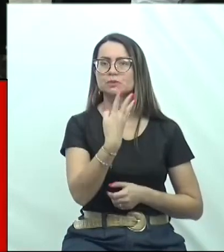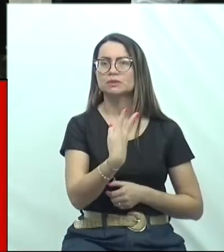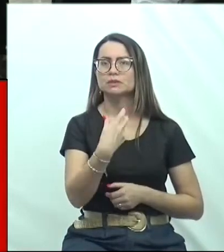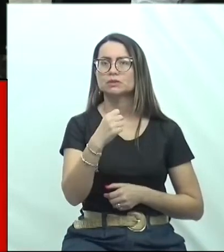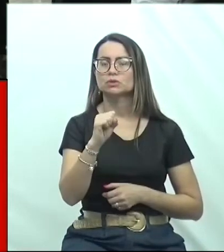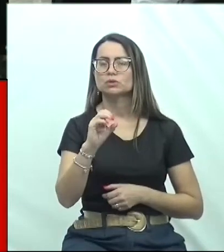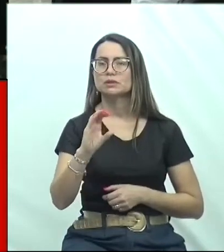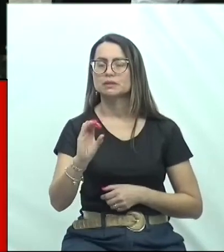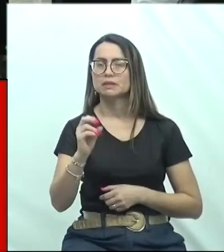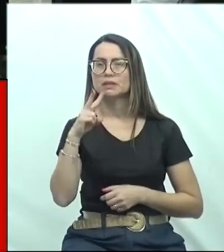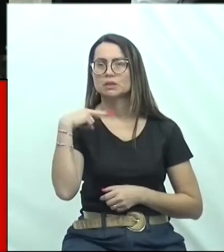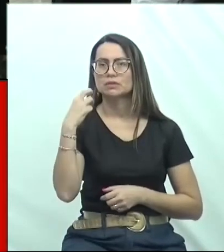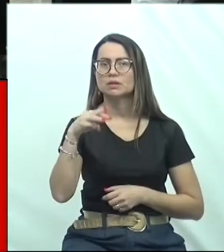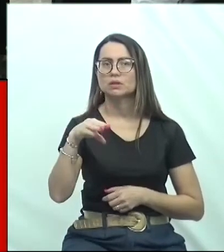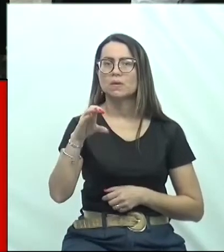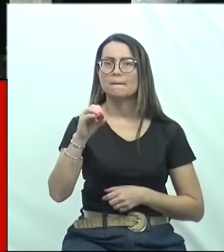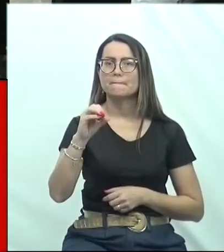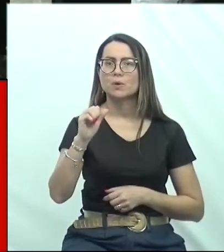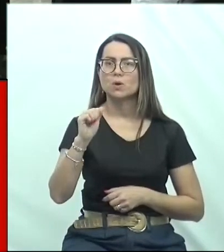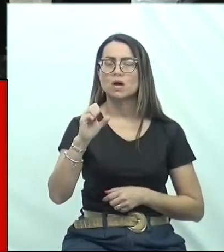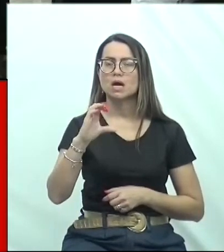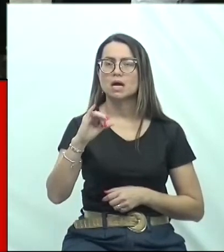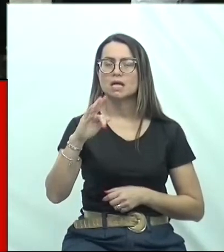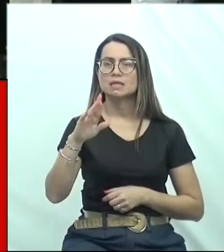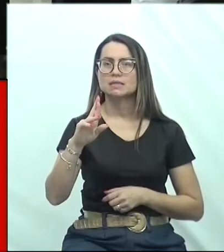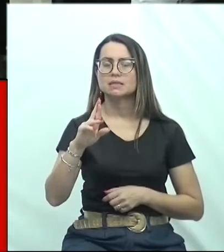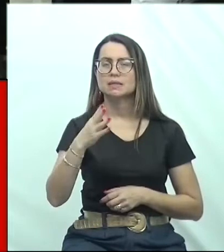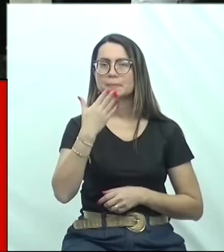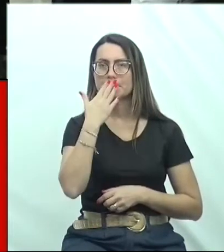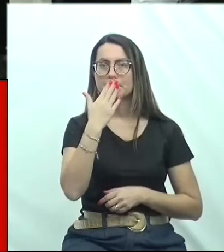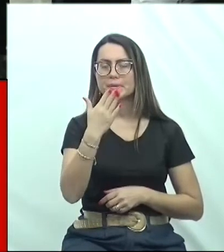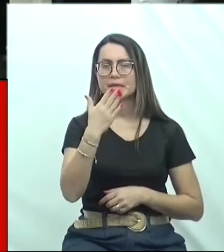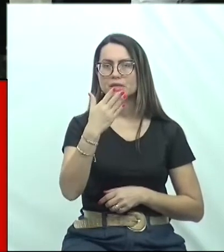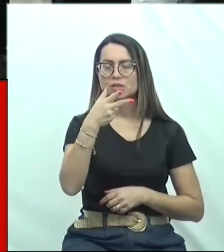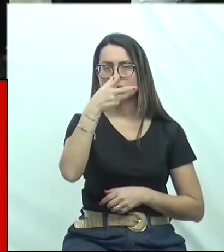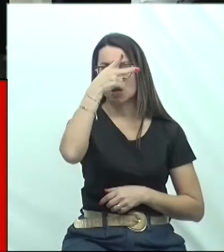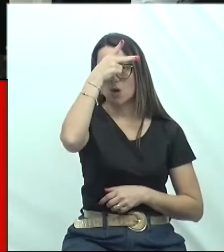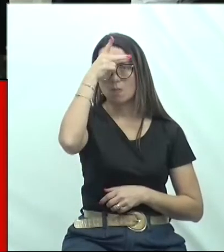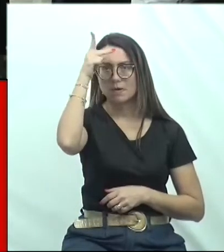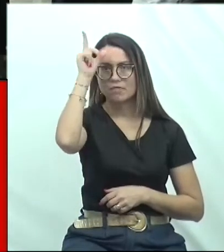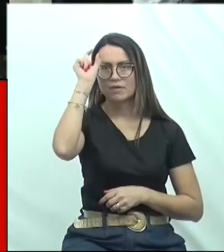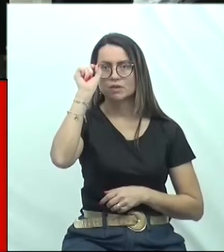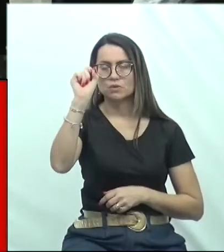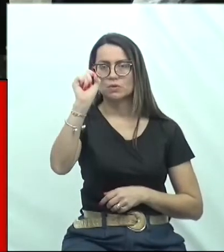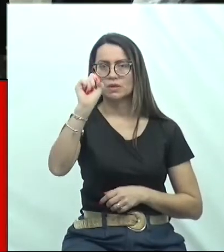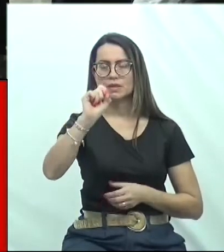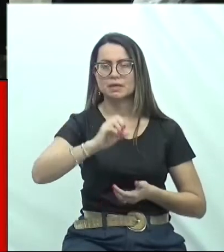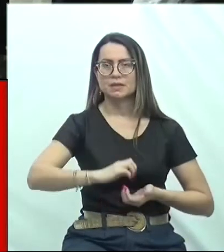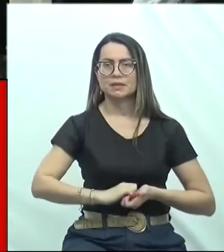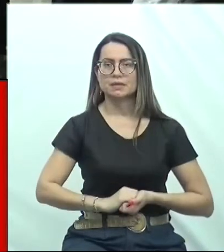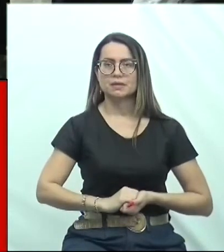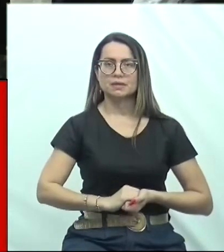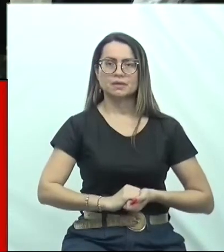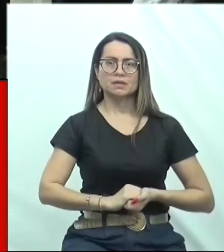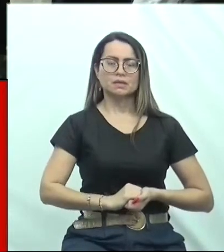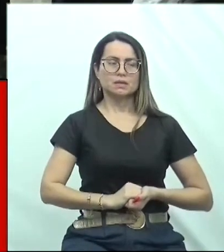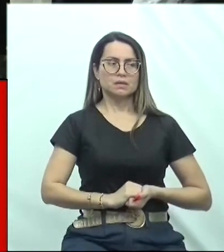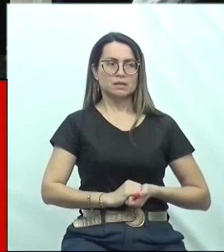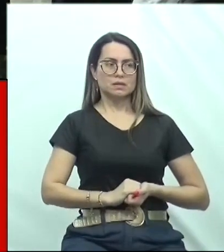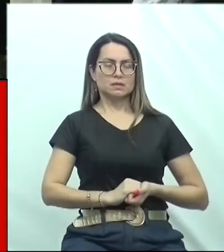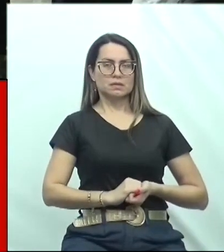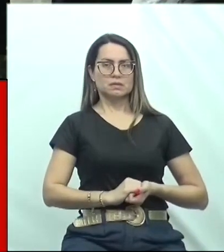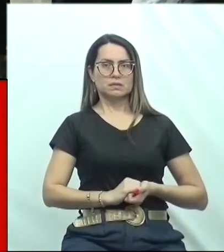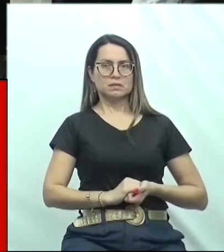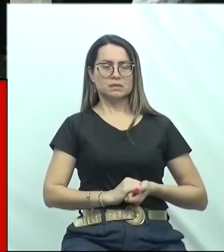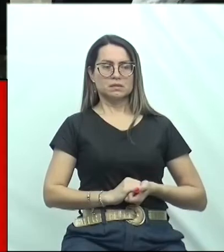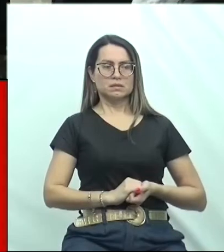480/2022, de autoria do vereador Moacir da Júlia, envio de expediente ao chefe do Poder Executivo Municipal questionando se existe a possibilidade